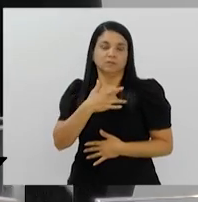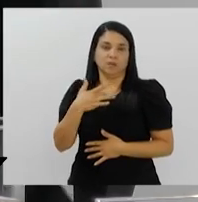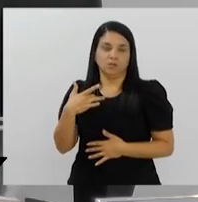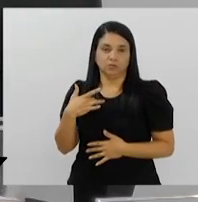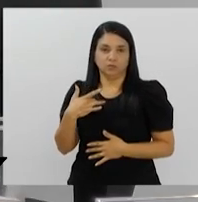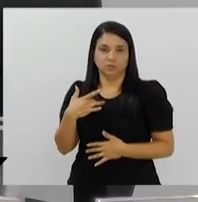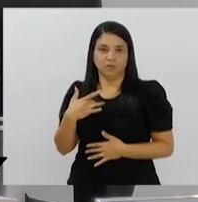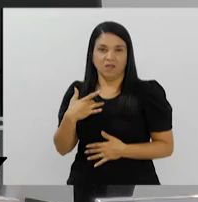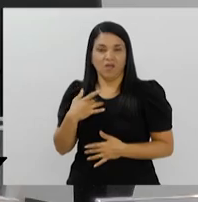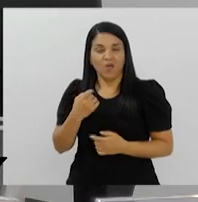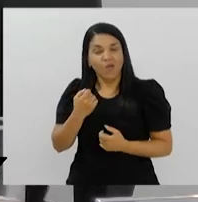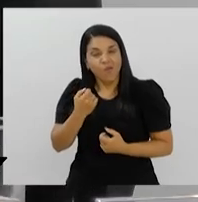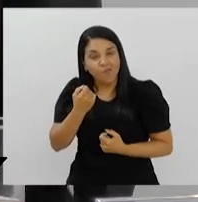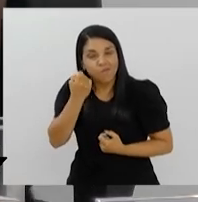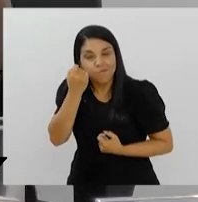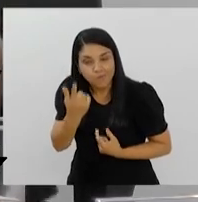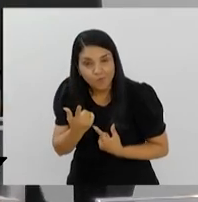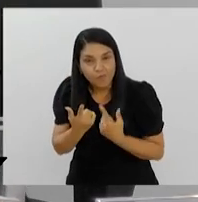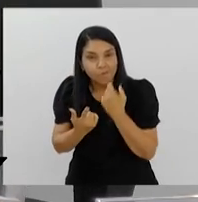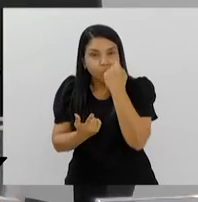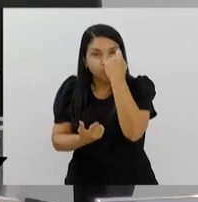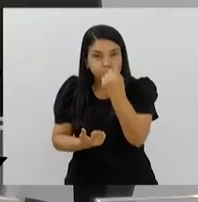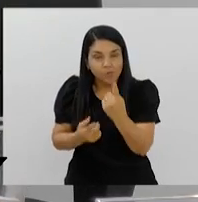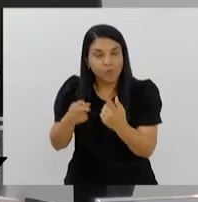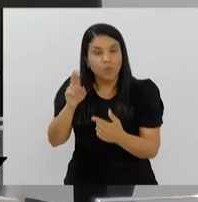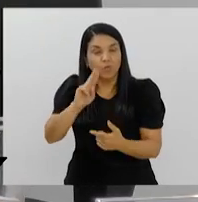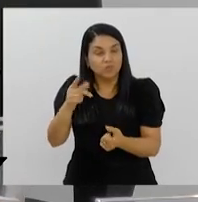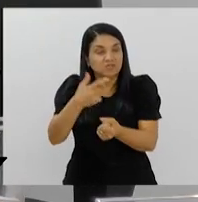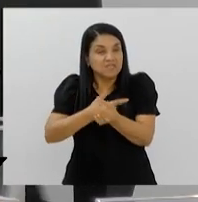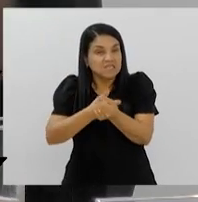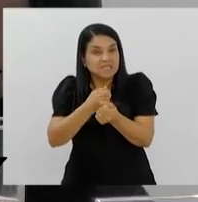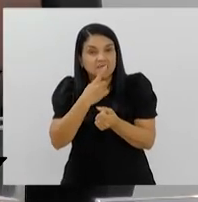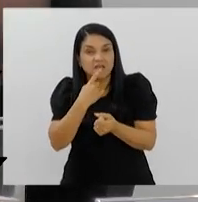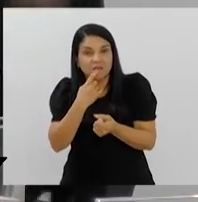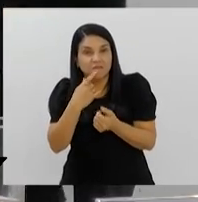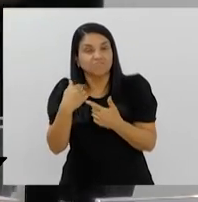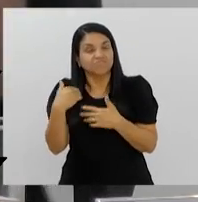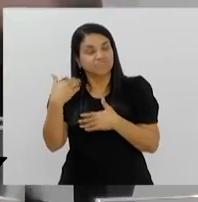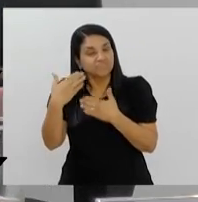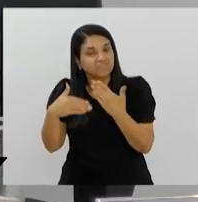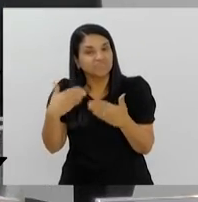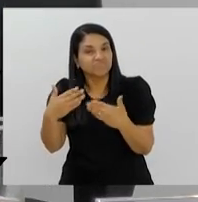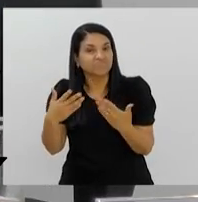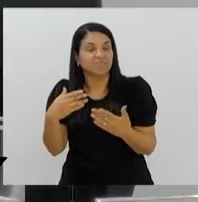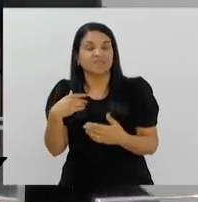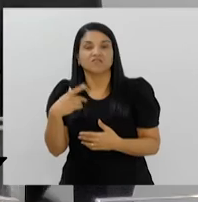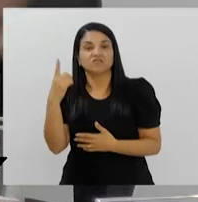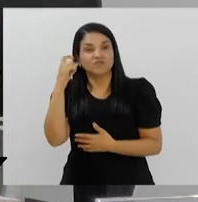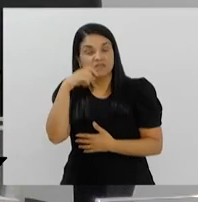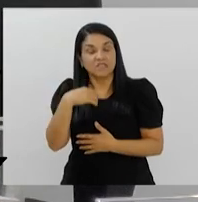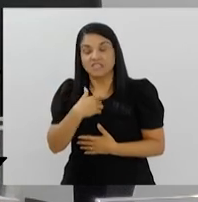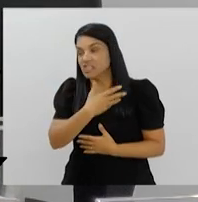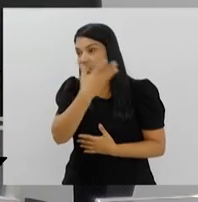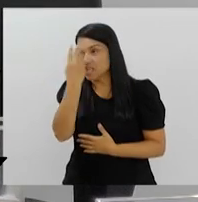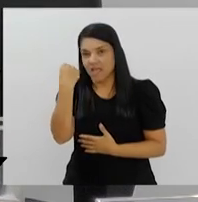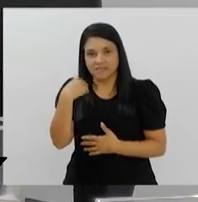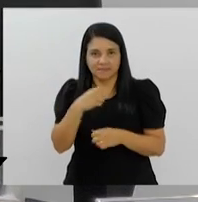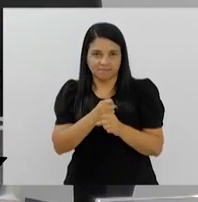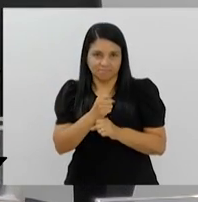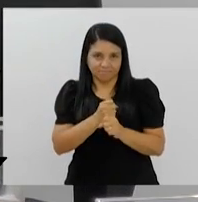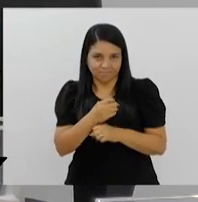quando uso é para fazer exames de rotina que às vezes até a gente esquece de fazer tem ano que a gente nem